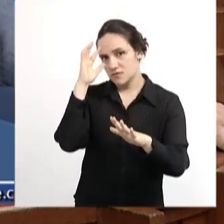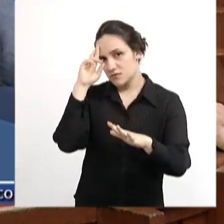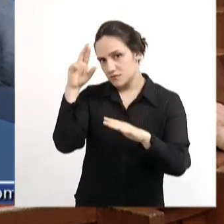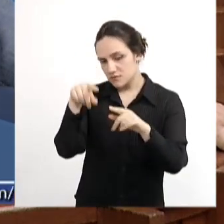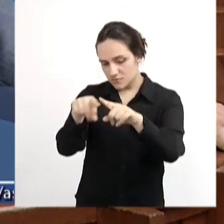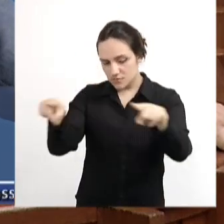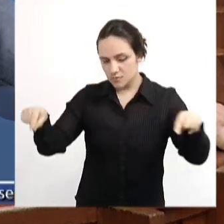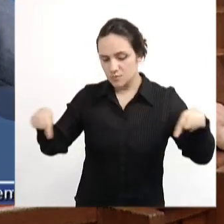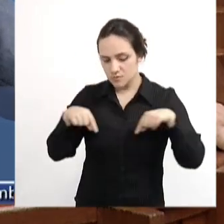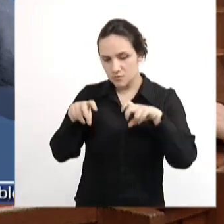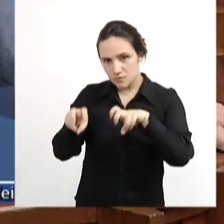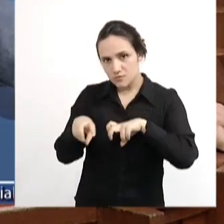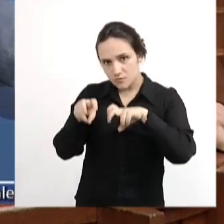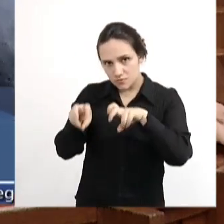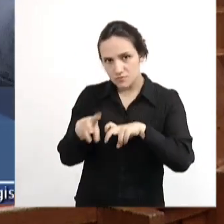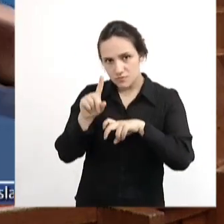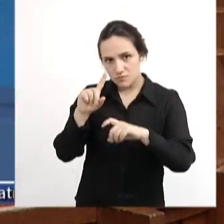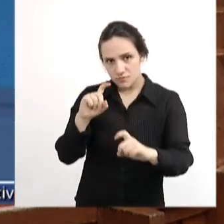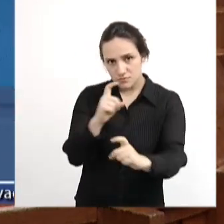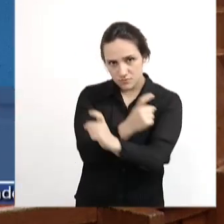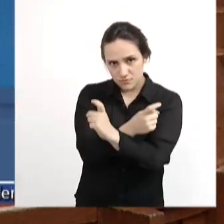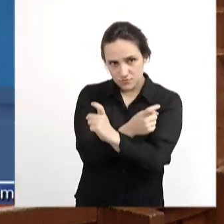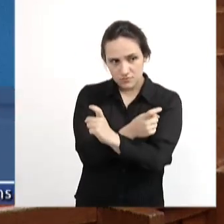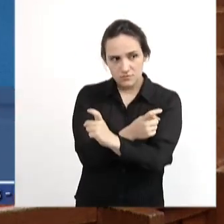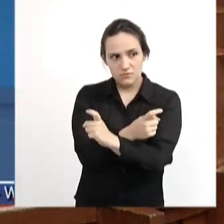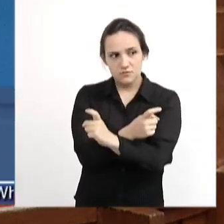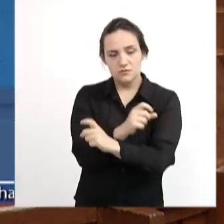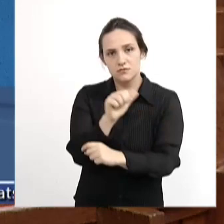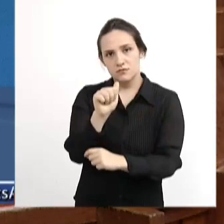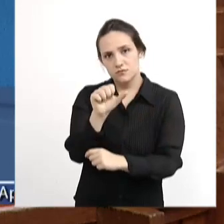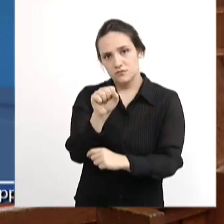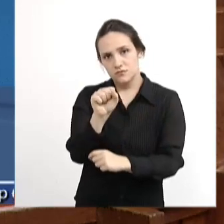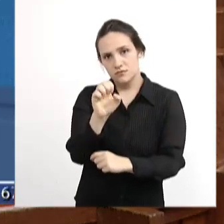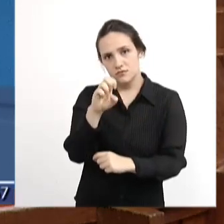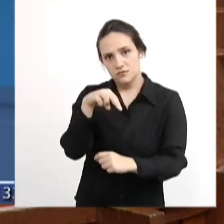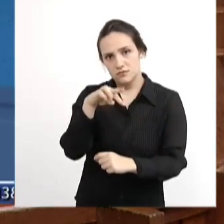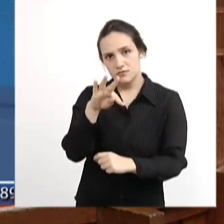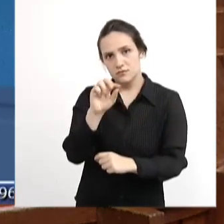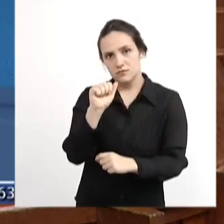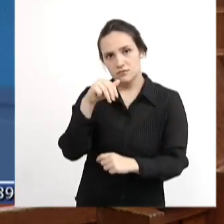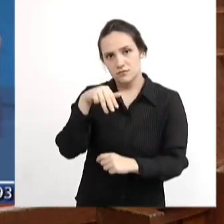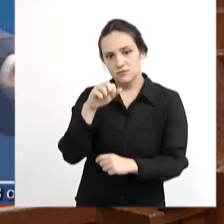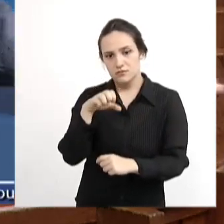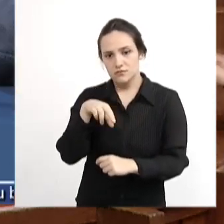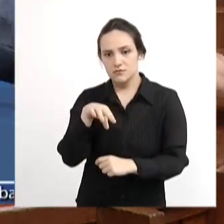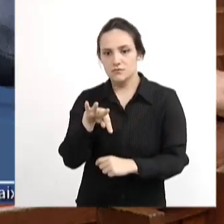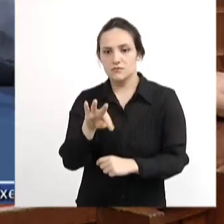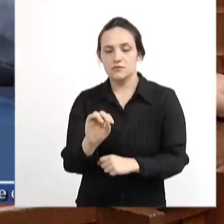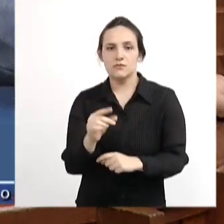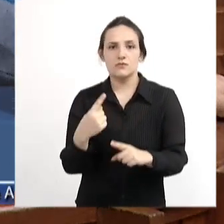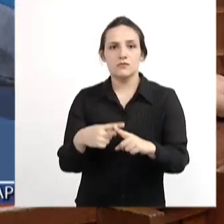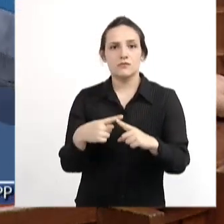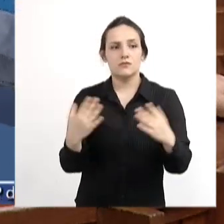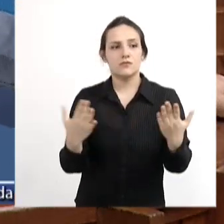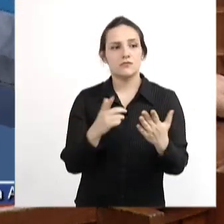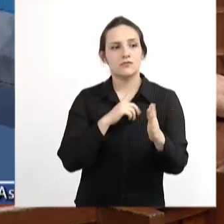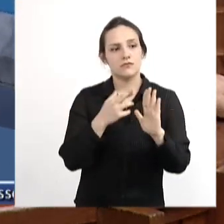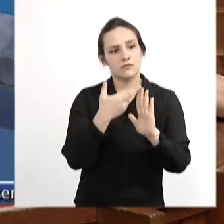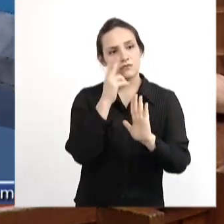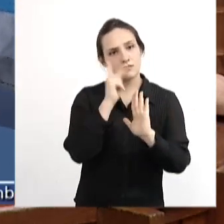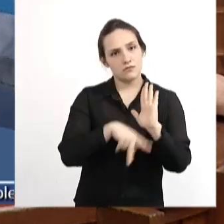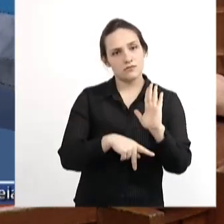produtores, os assentados, que baixaram uma resolução que, para